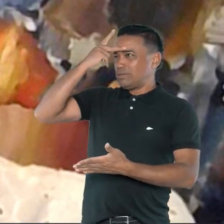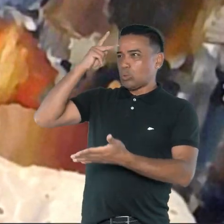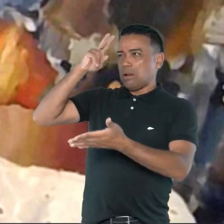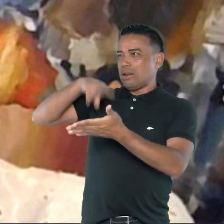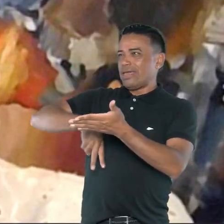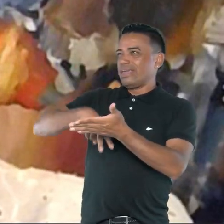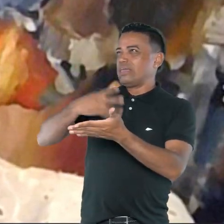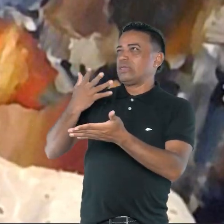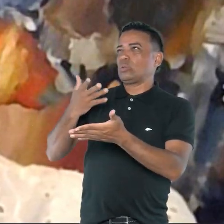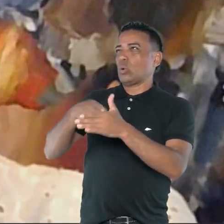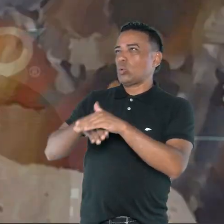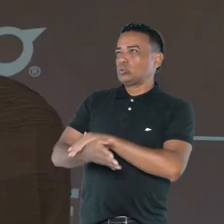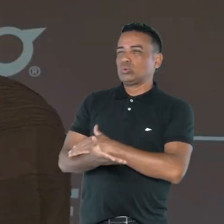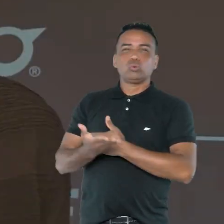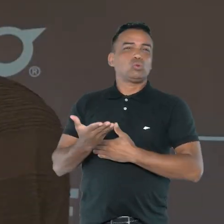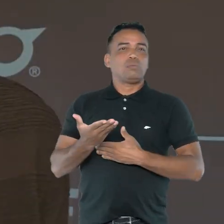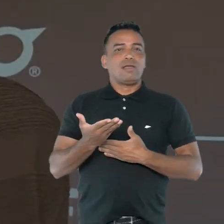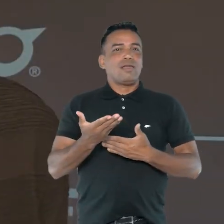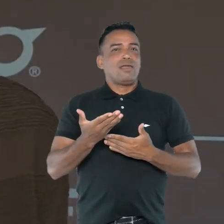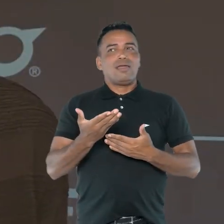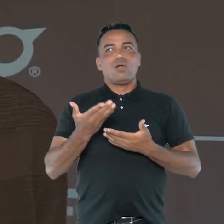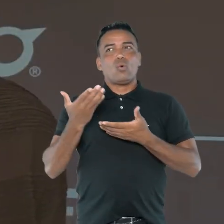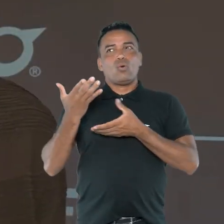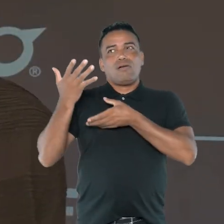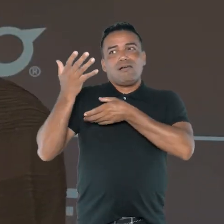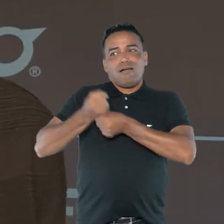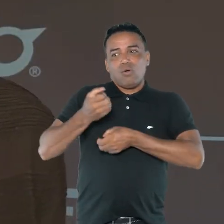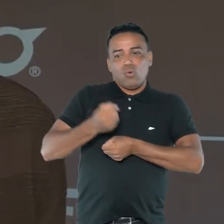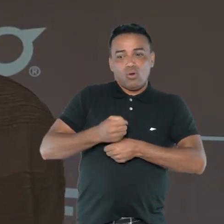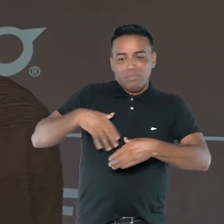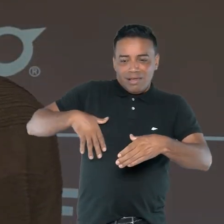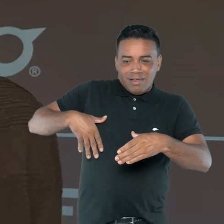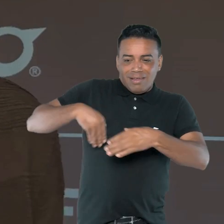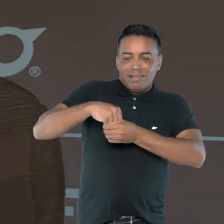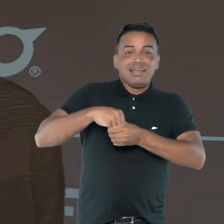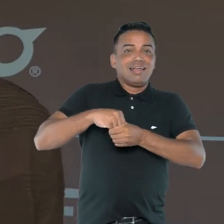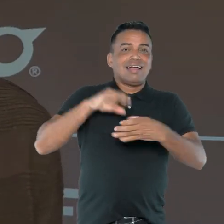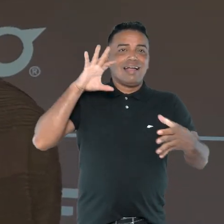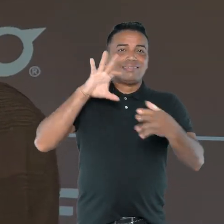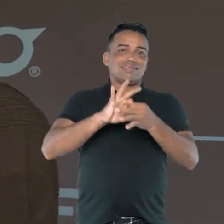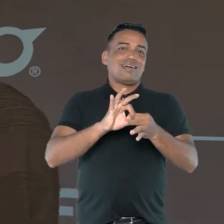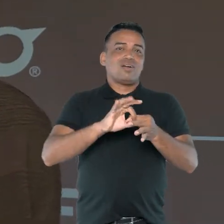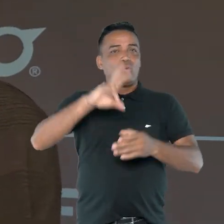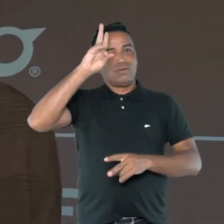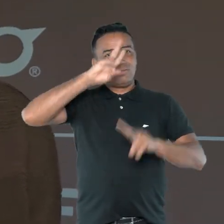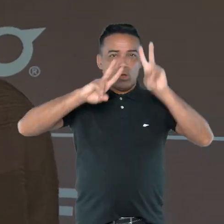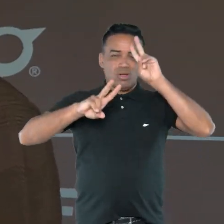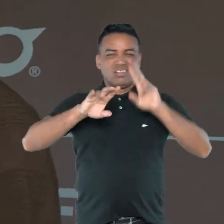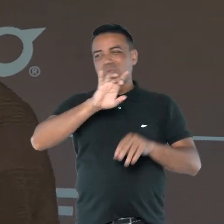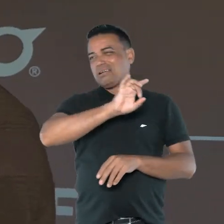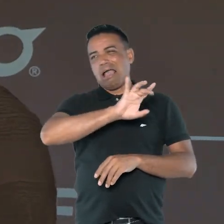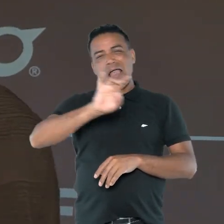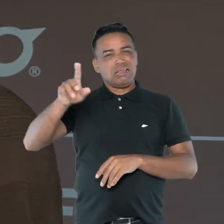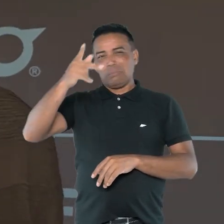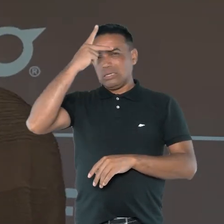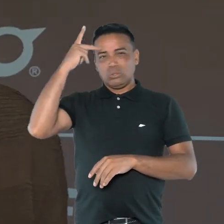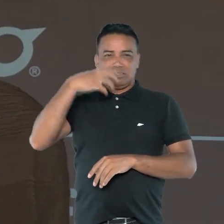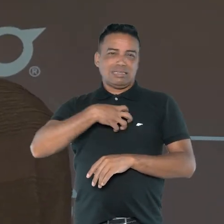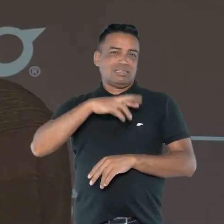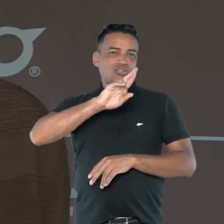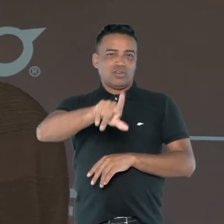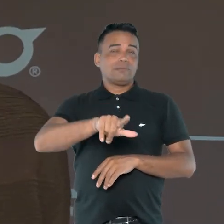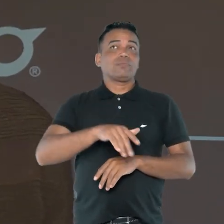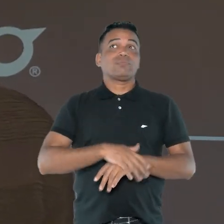isso. Eu, como leitor, Débora, eu sempre meço assim o meu envolvimento com as histórias. Claro que isso vai de pessoa para